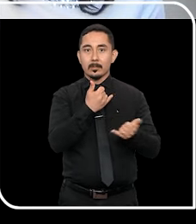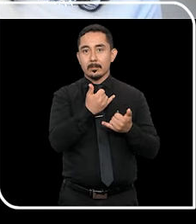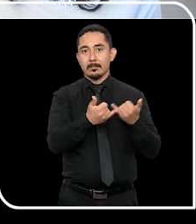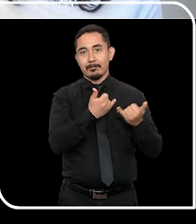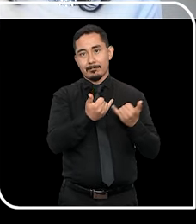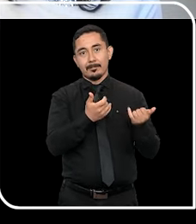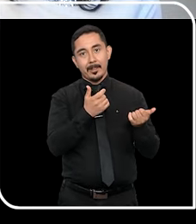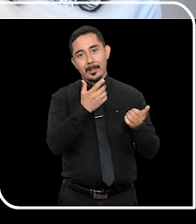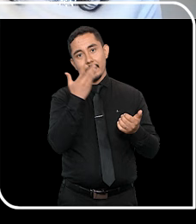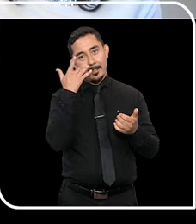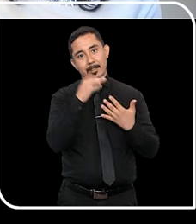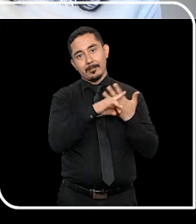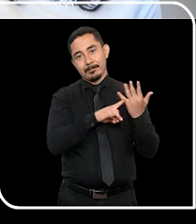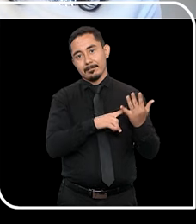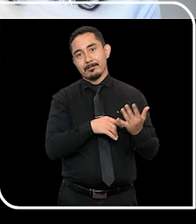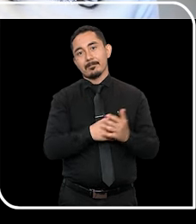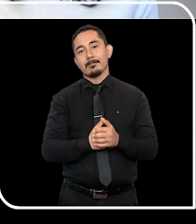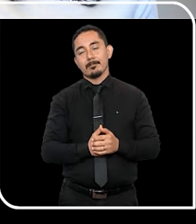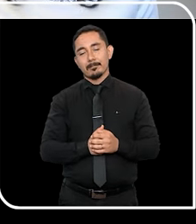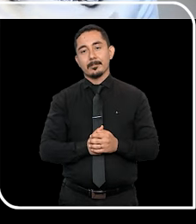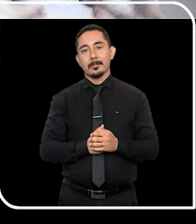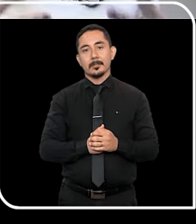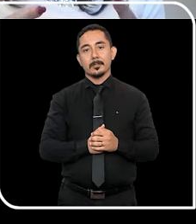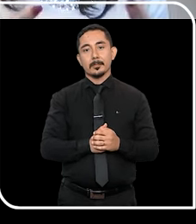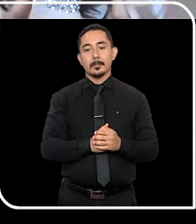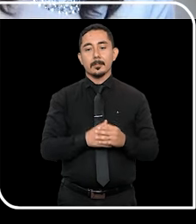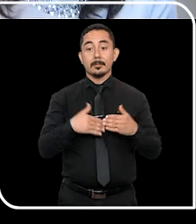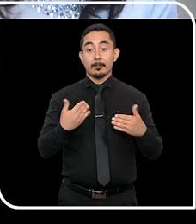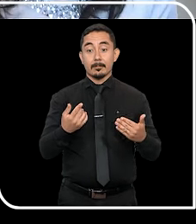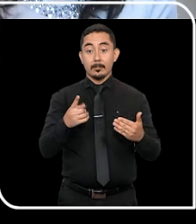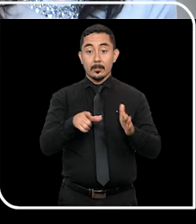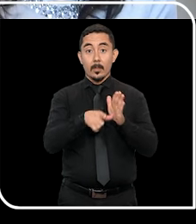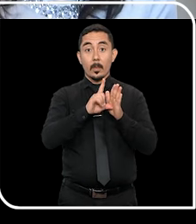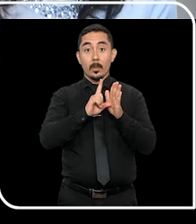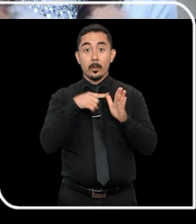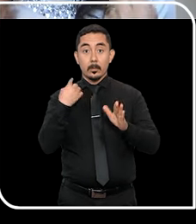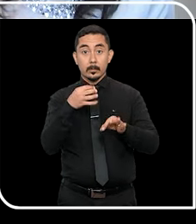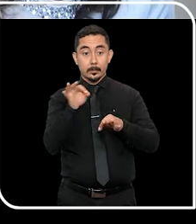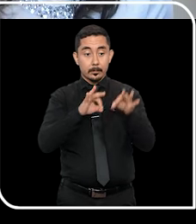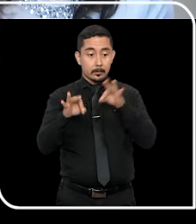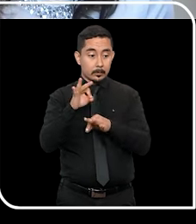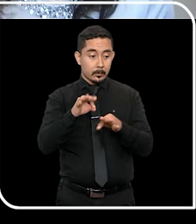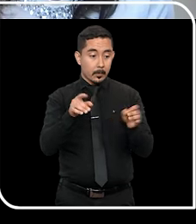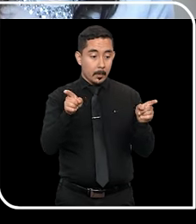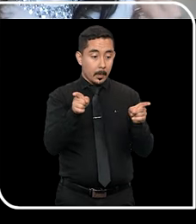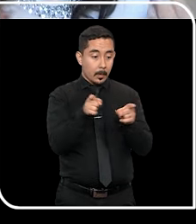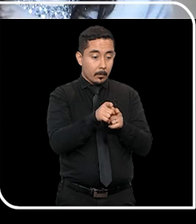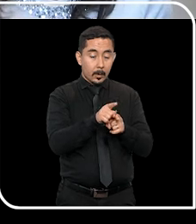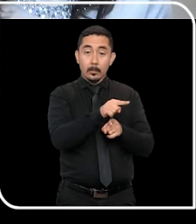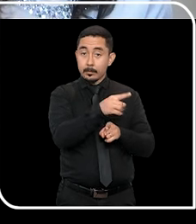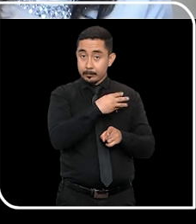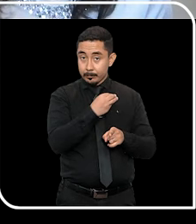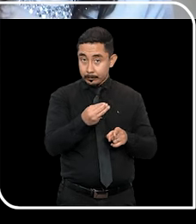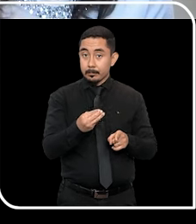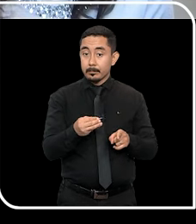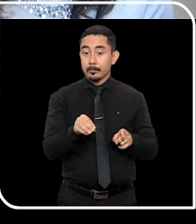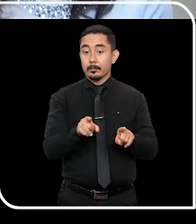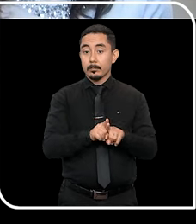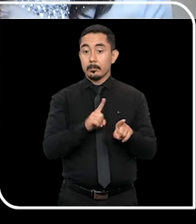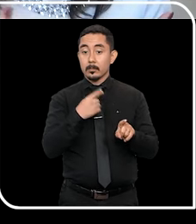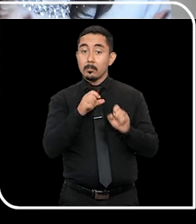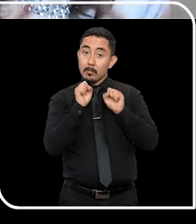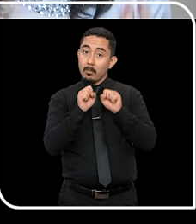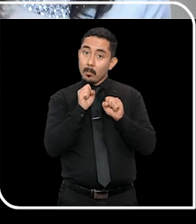aquela outra criança que tem uma deficiência né então quanto antes a gente agir quanto menor for o nosso filho quanto né e a gente